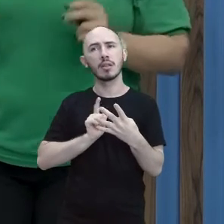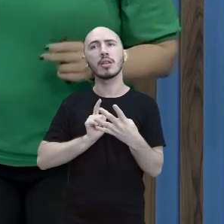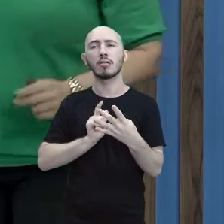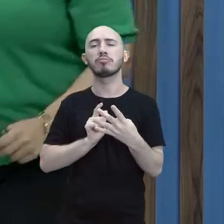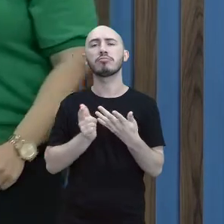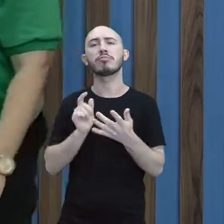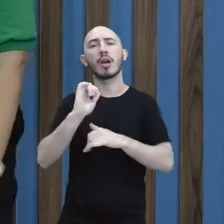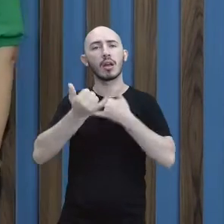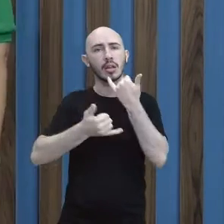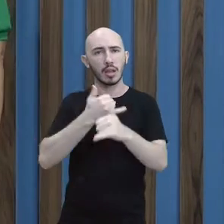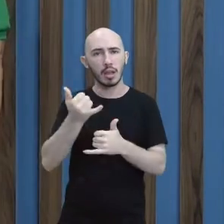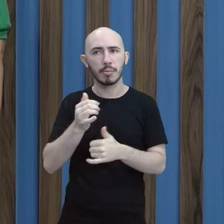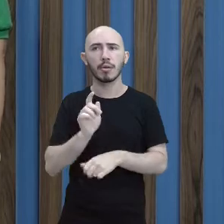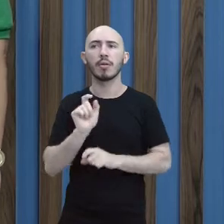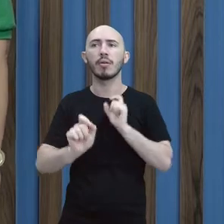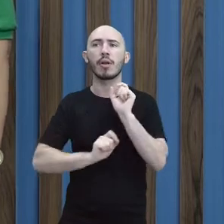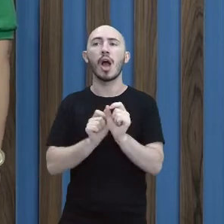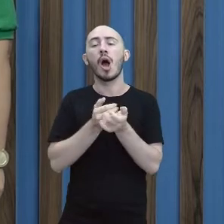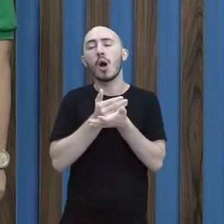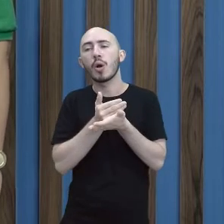começou com um